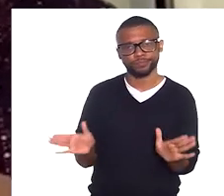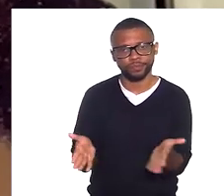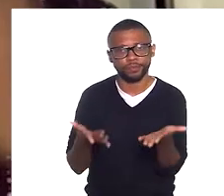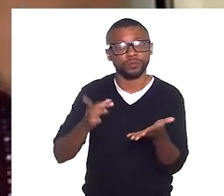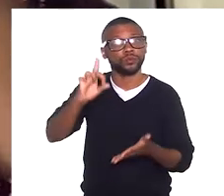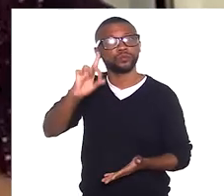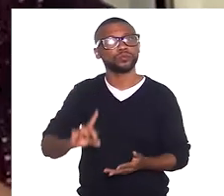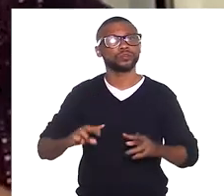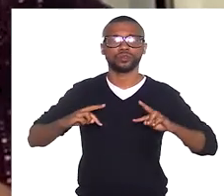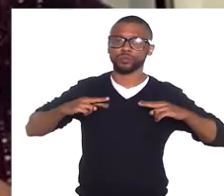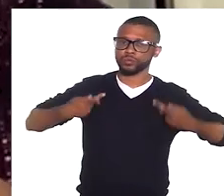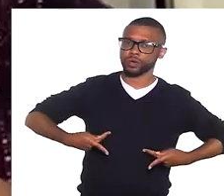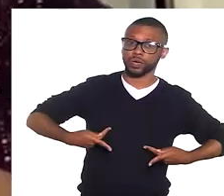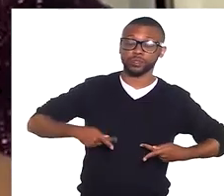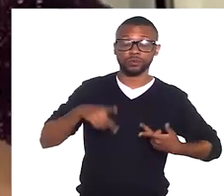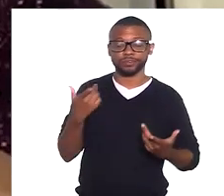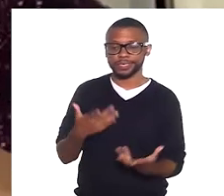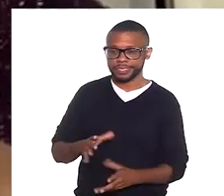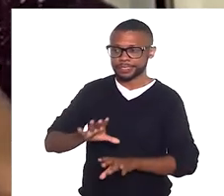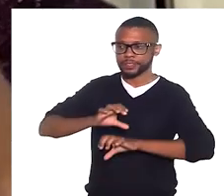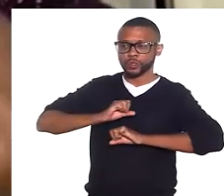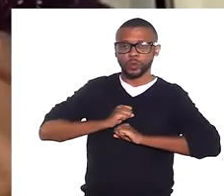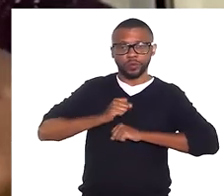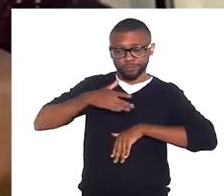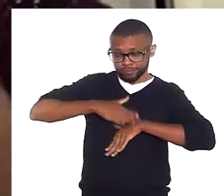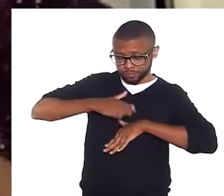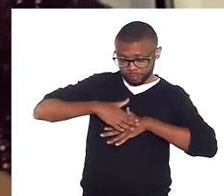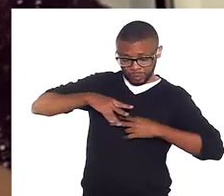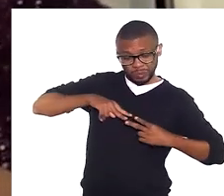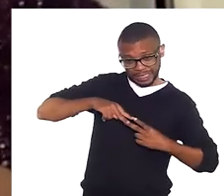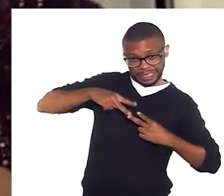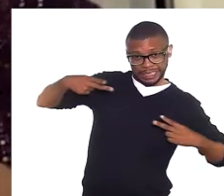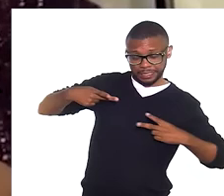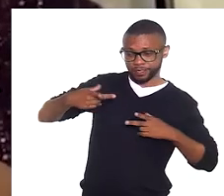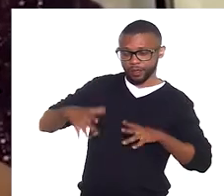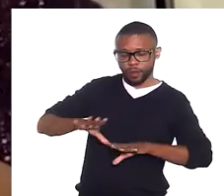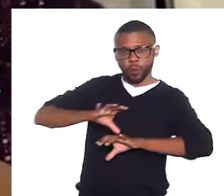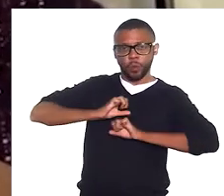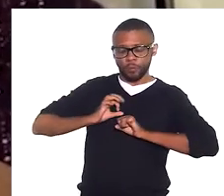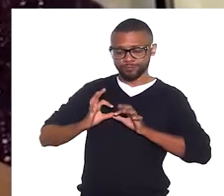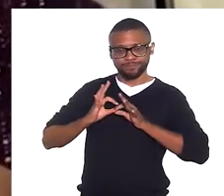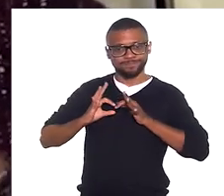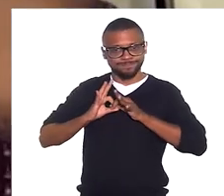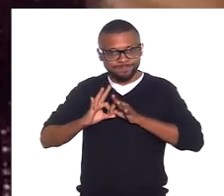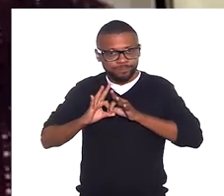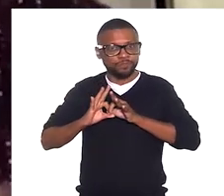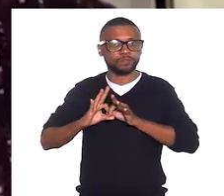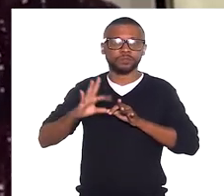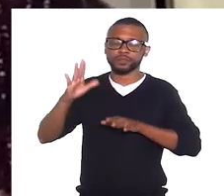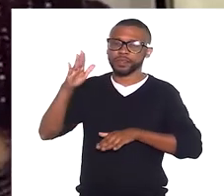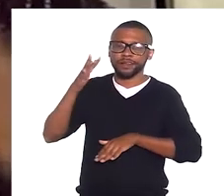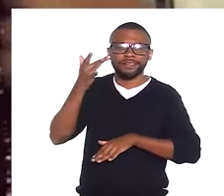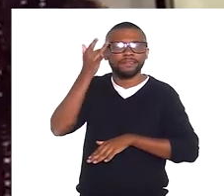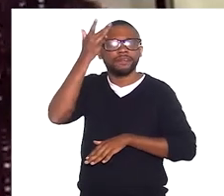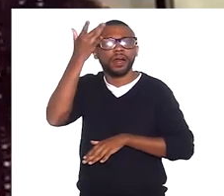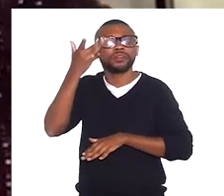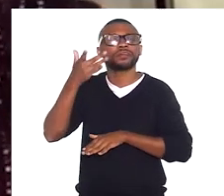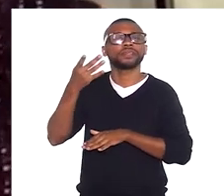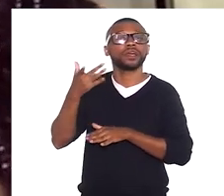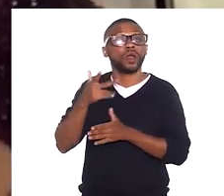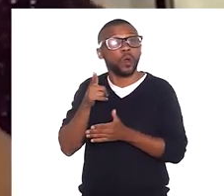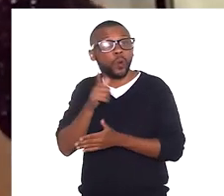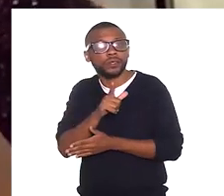humanos. Então, quando você tem isso ali no seu DNA, vamos dizer assim, fica fácil transitar